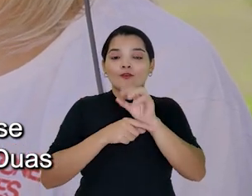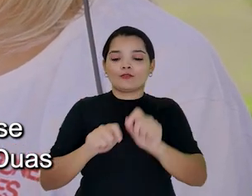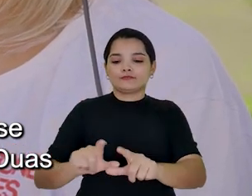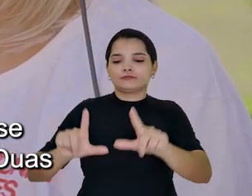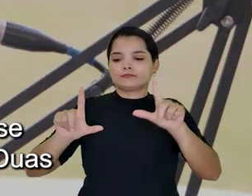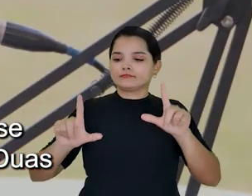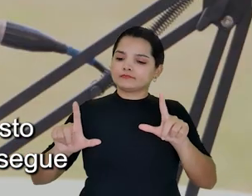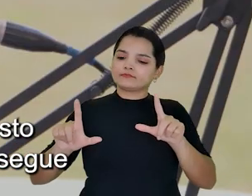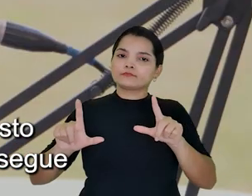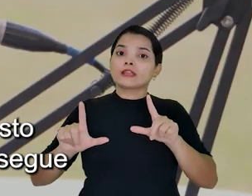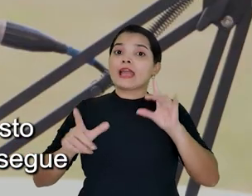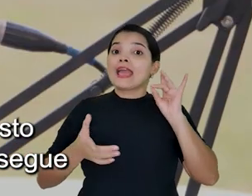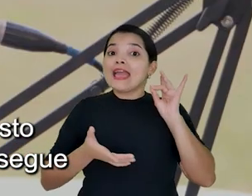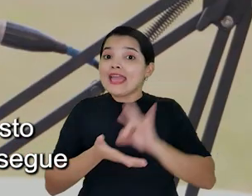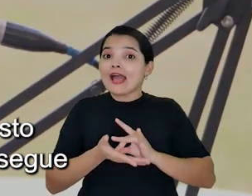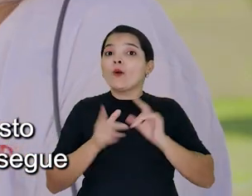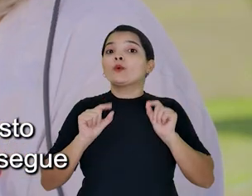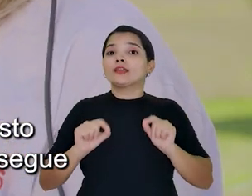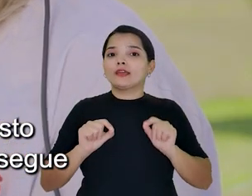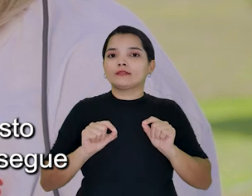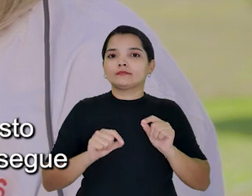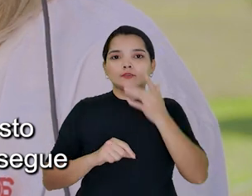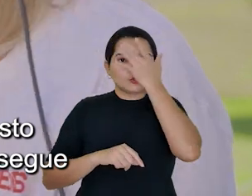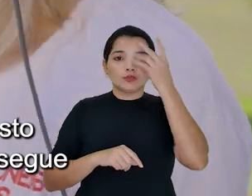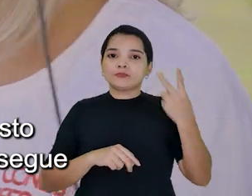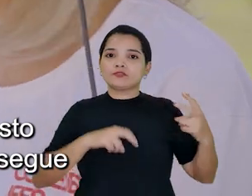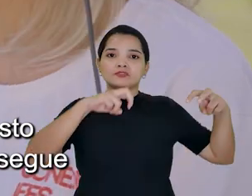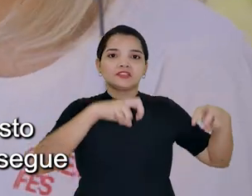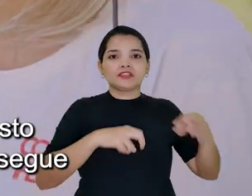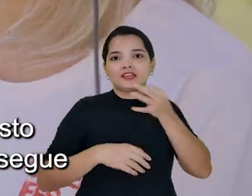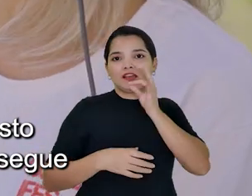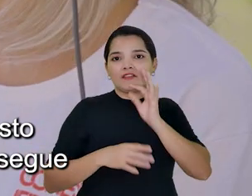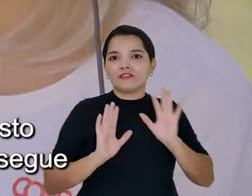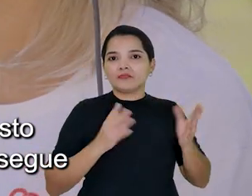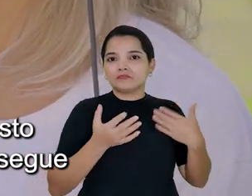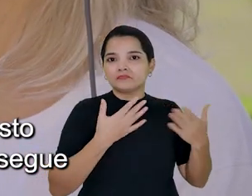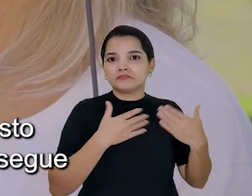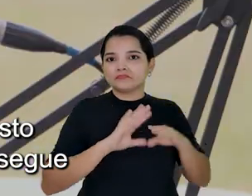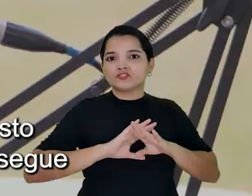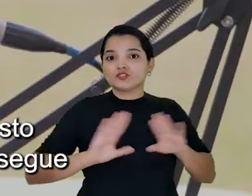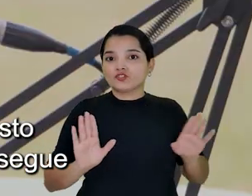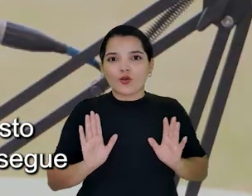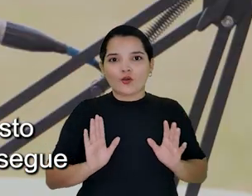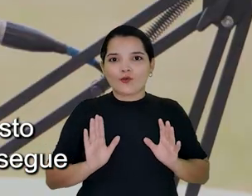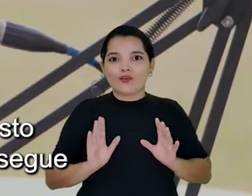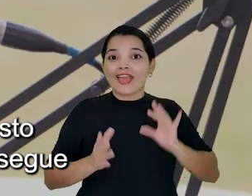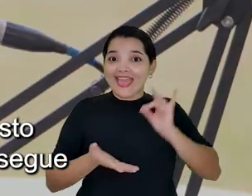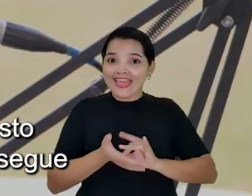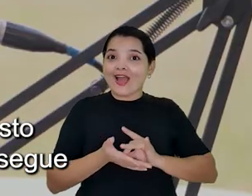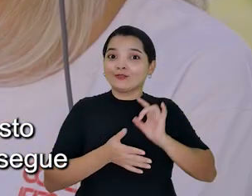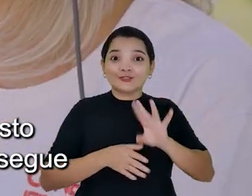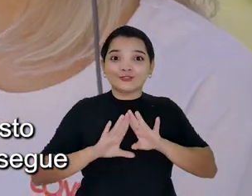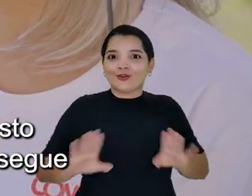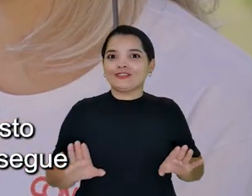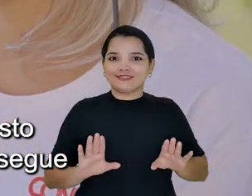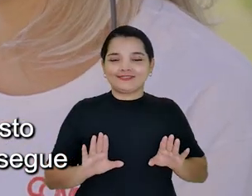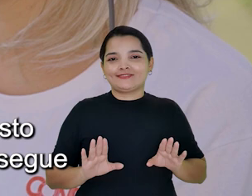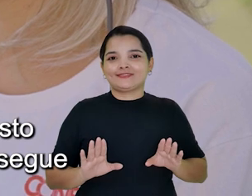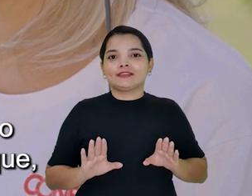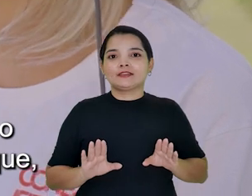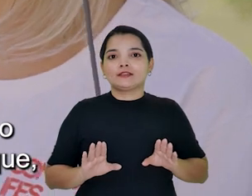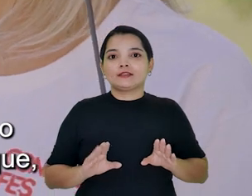cena duas pessoas tomando um cafezinho ponto ponto o resto é inferência Uhum Então quando a gente